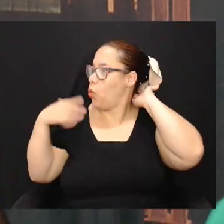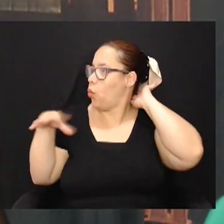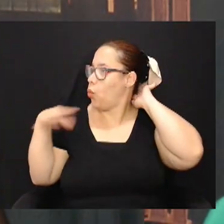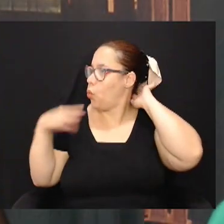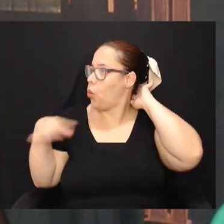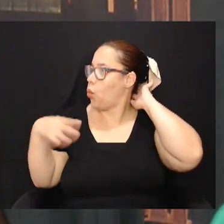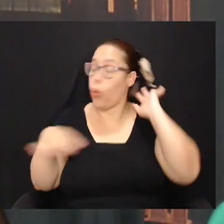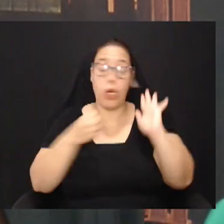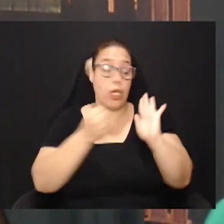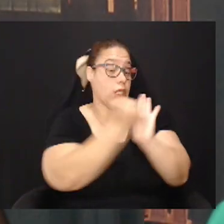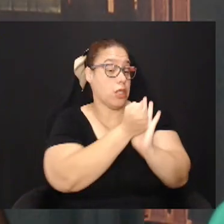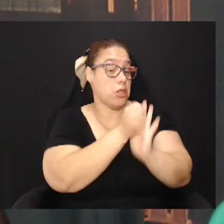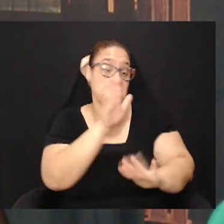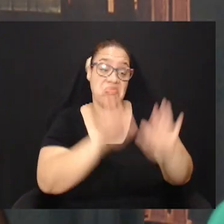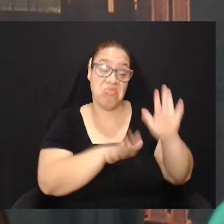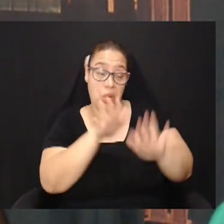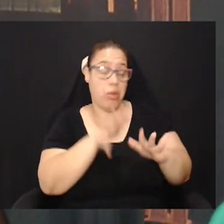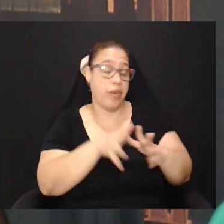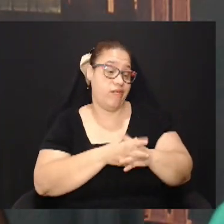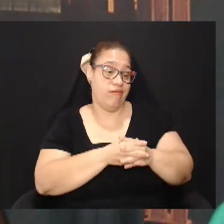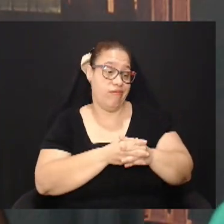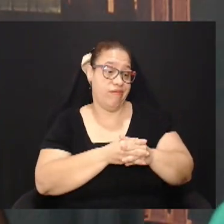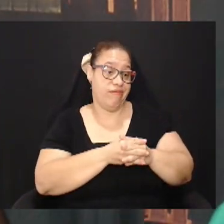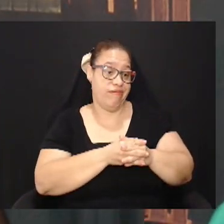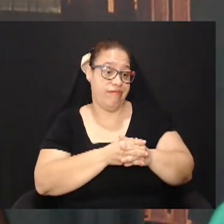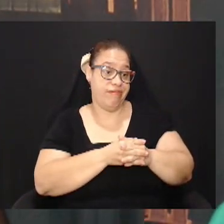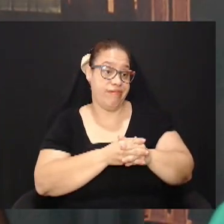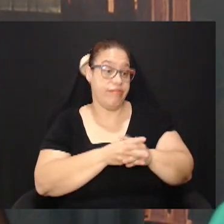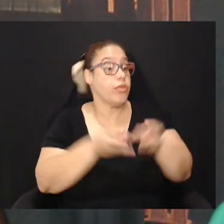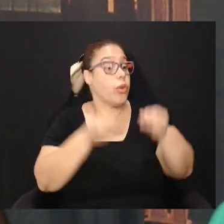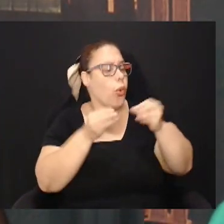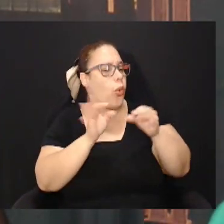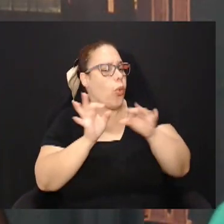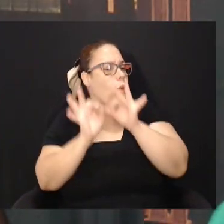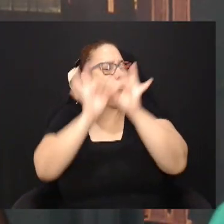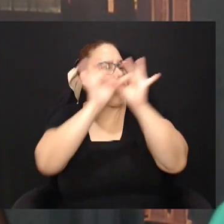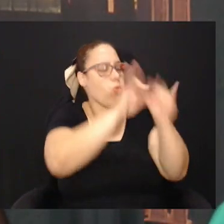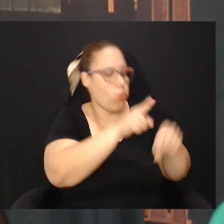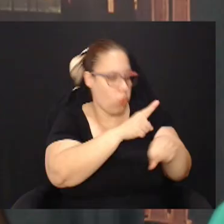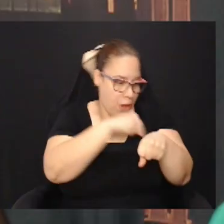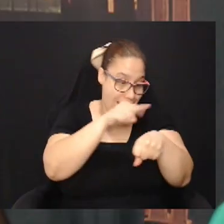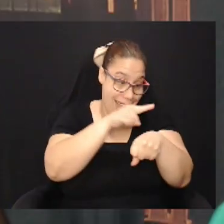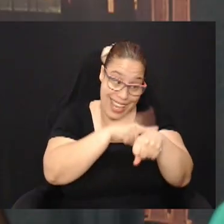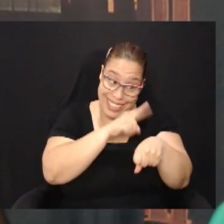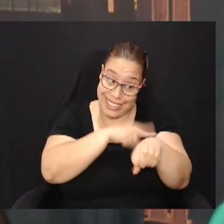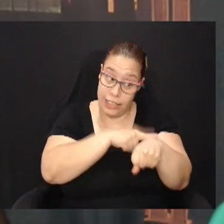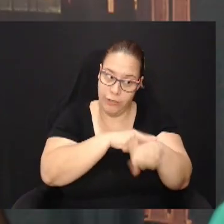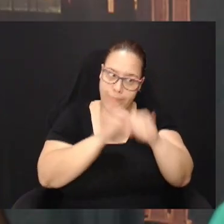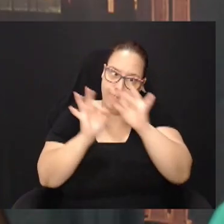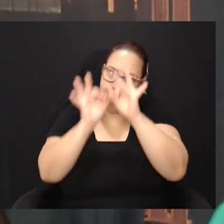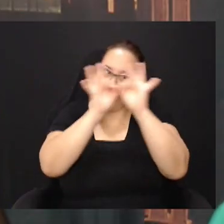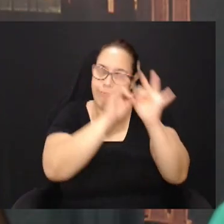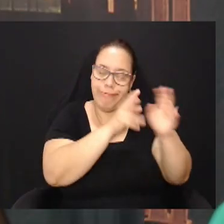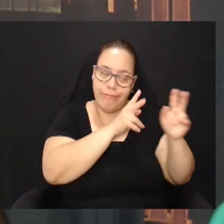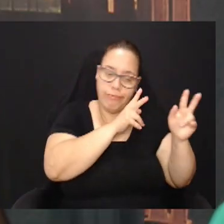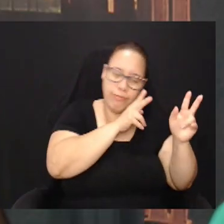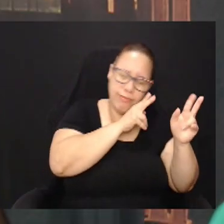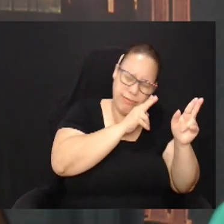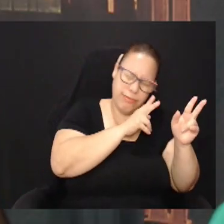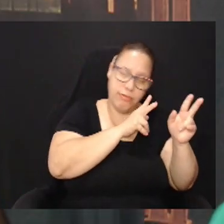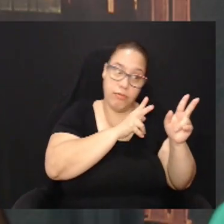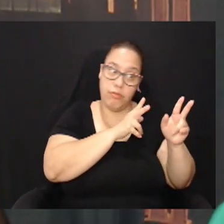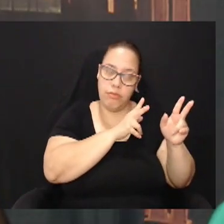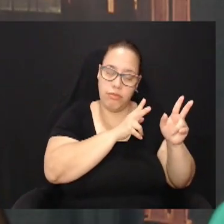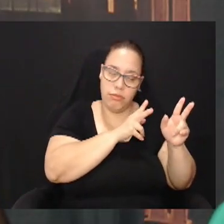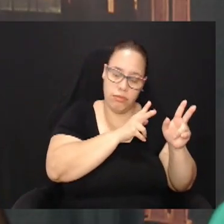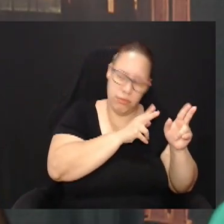de vários fatores. Depende de como eu assisti, da hora que eu assisti, se eu dormir. Eu